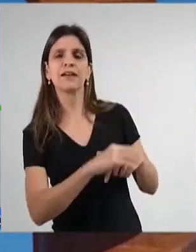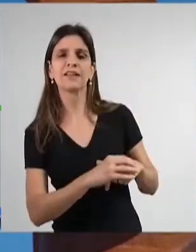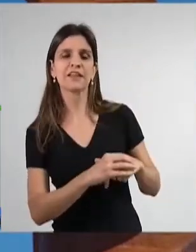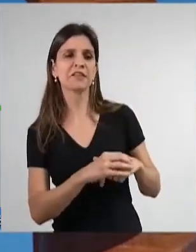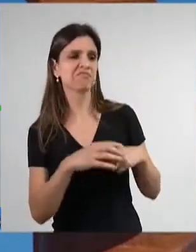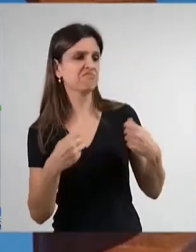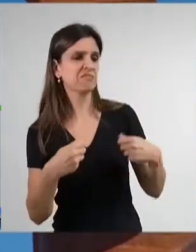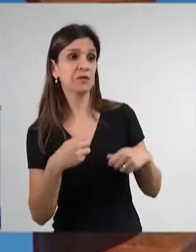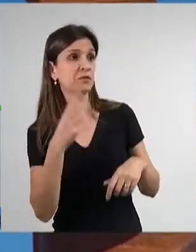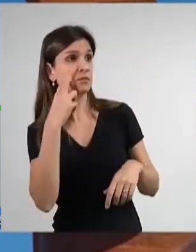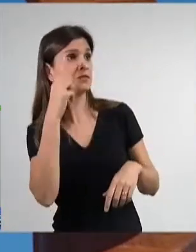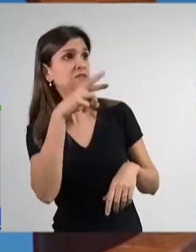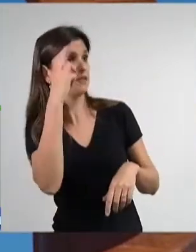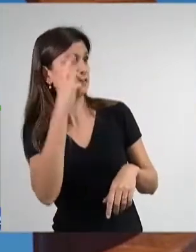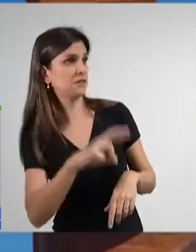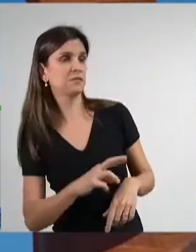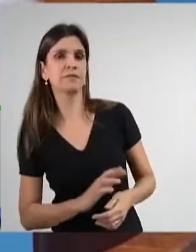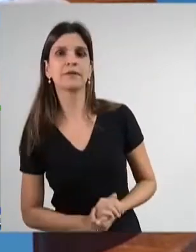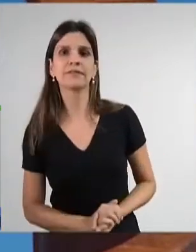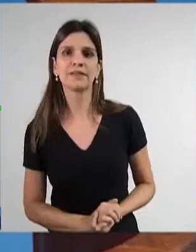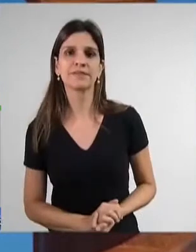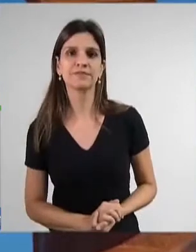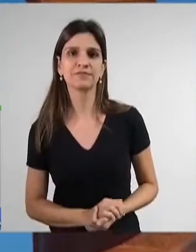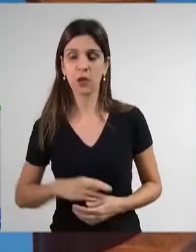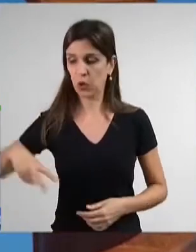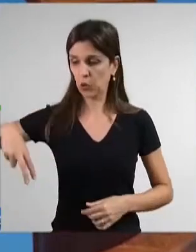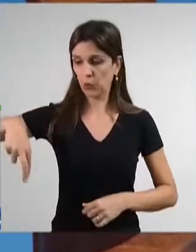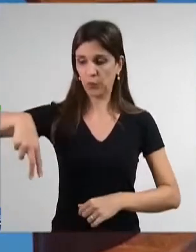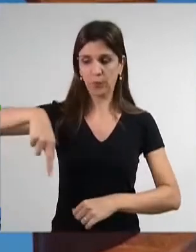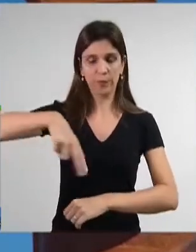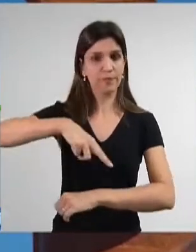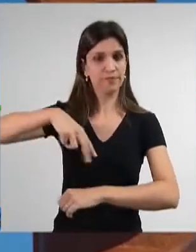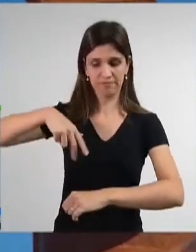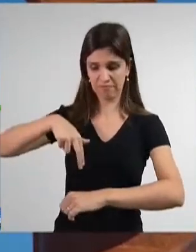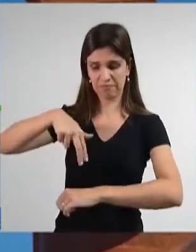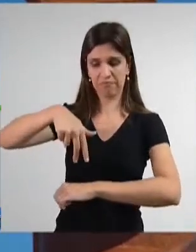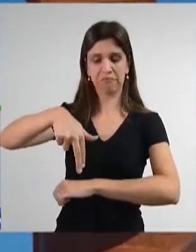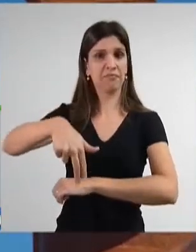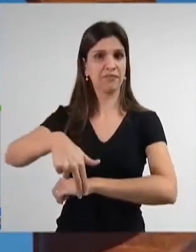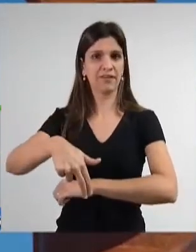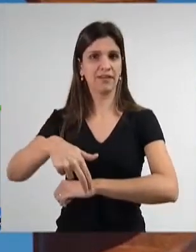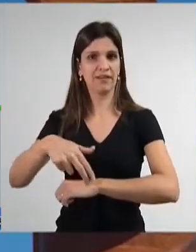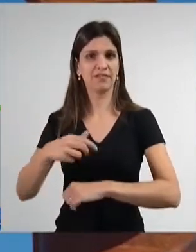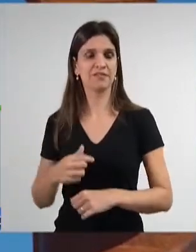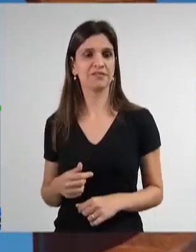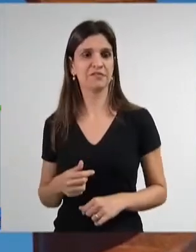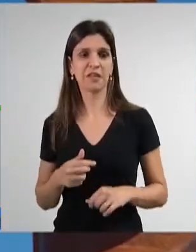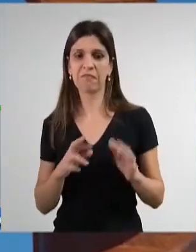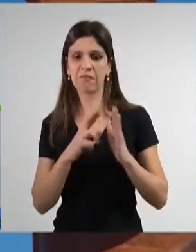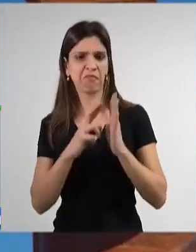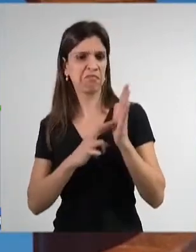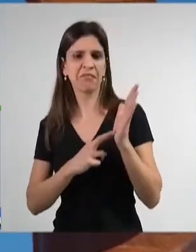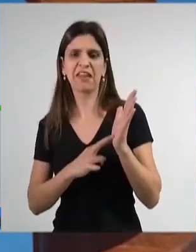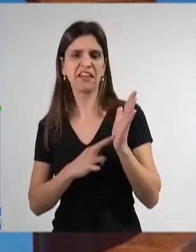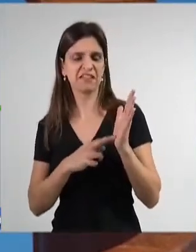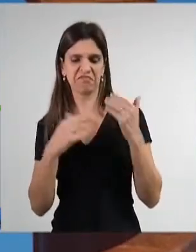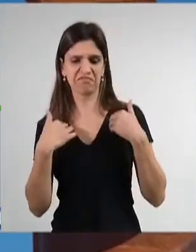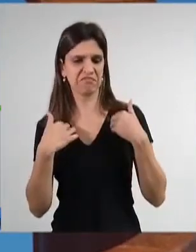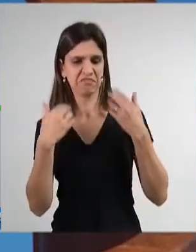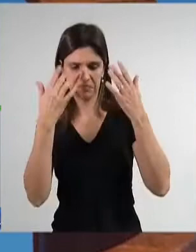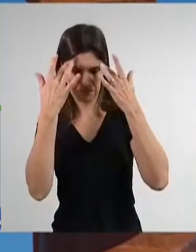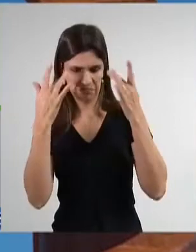pedestre, o transeunte, ele passa ali como se aquilo ali não tivesse regra. A pessoa que anda de